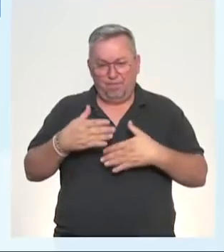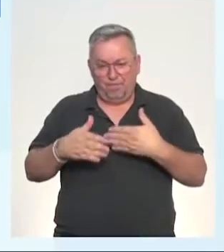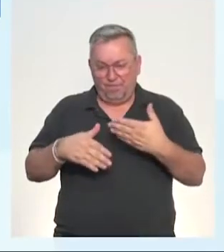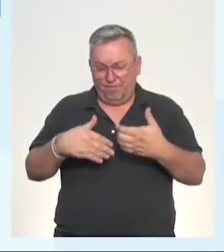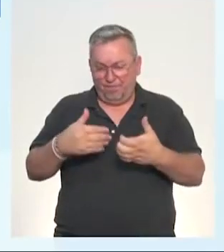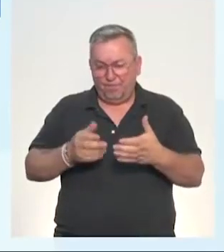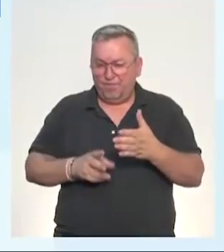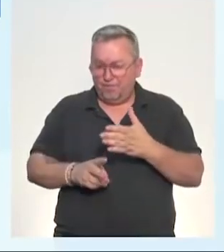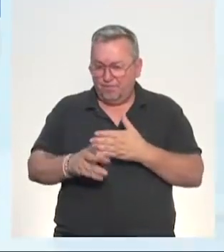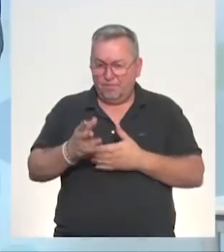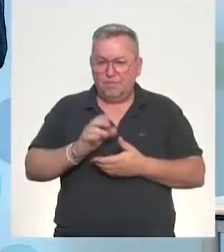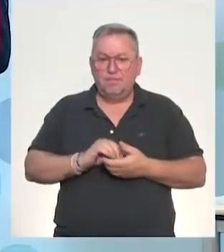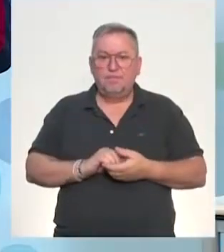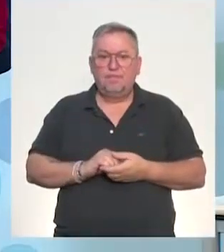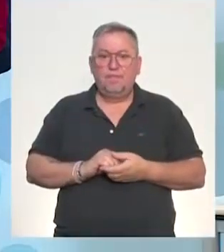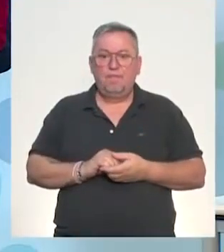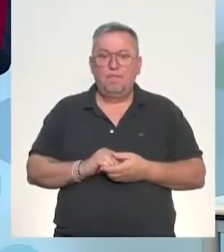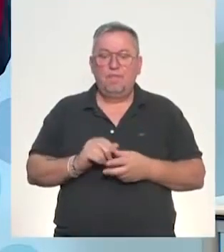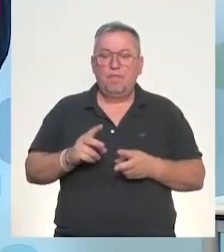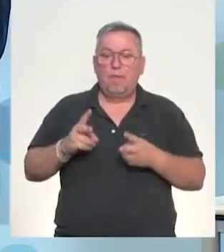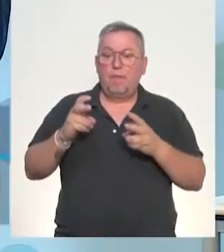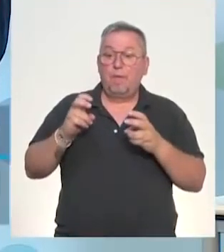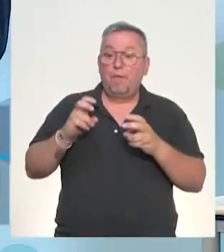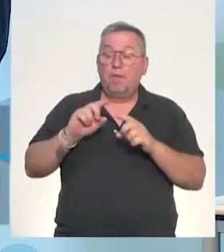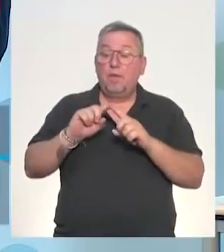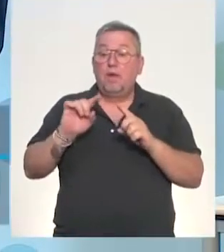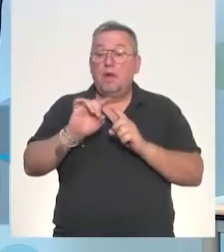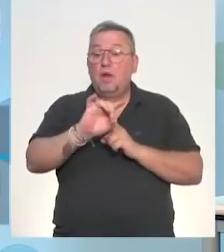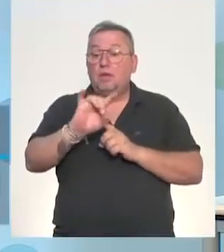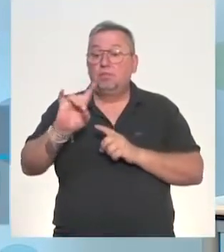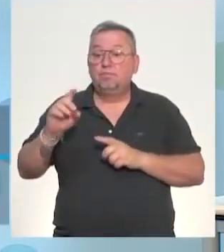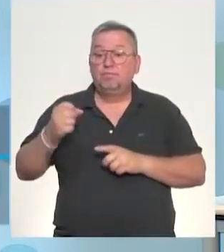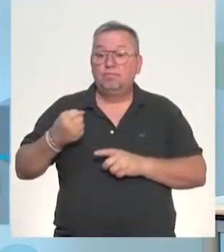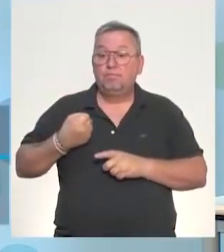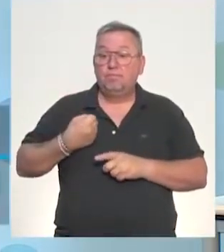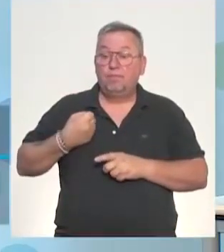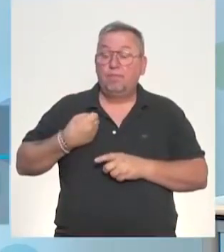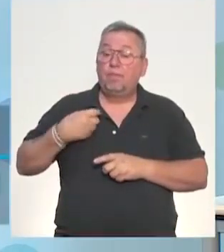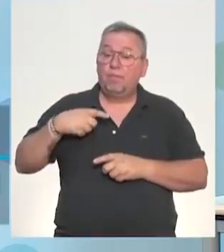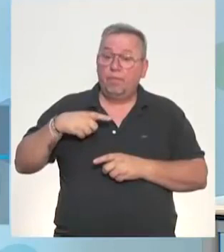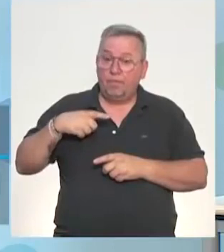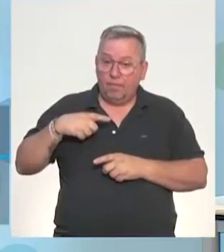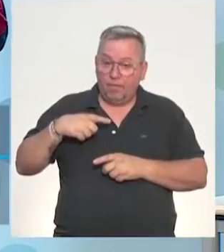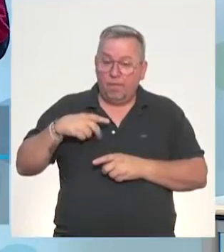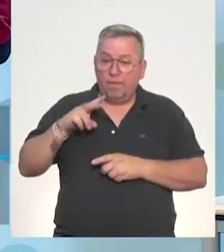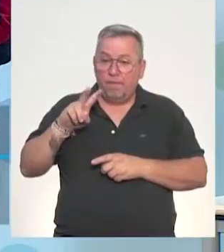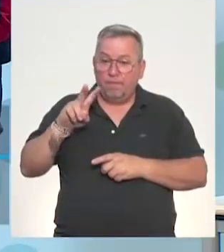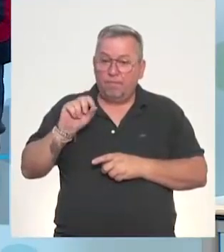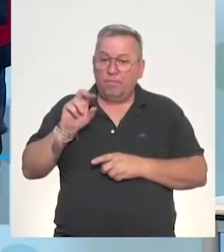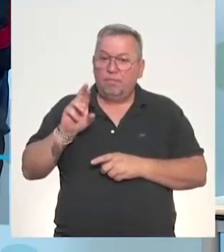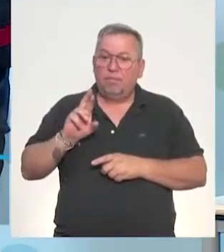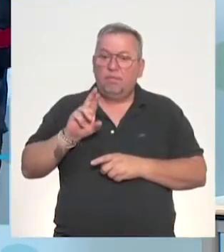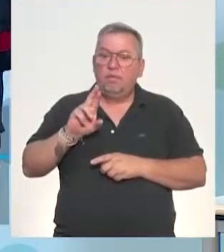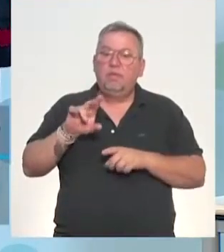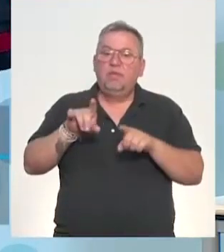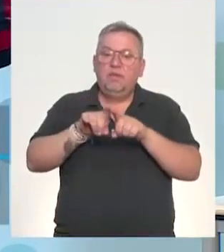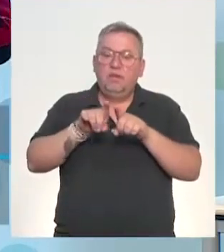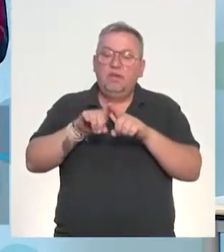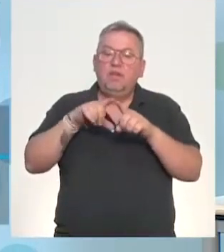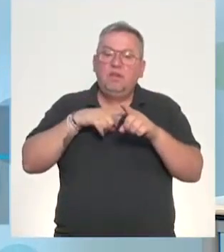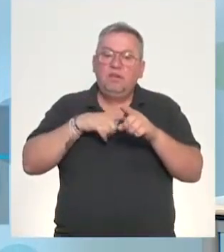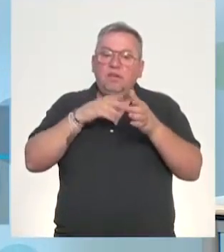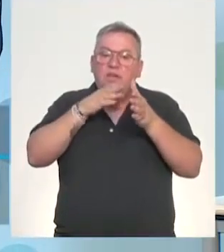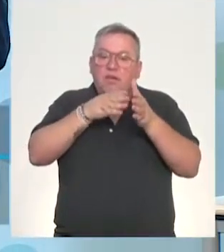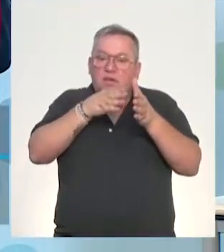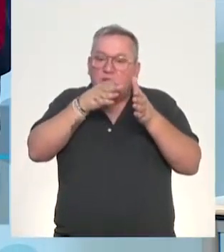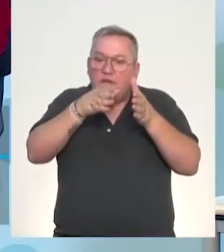assim por diante. Perceba que para cada elemento eu tenho um valor. E esse valor, ele ocupa uma